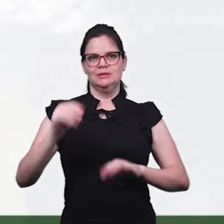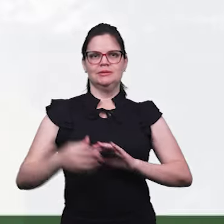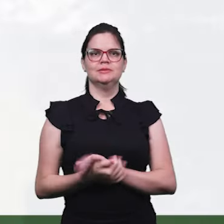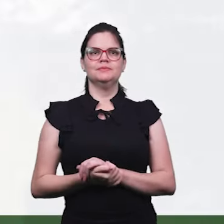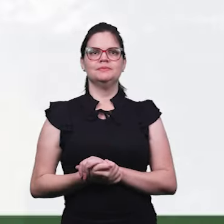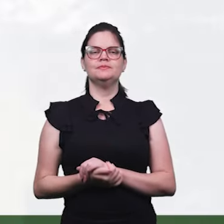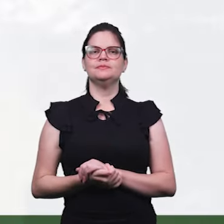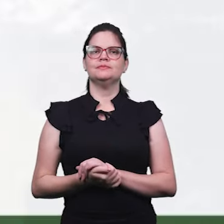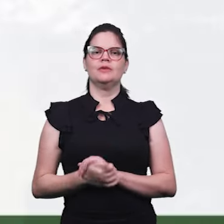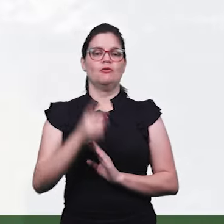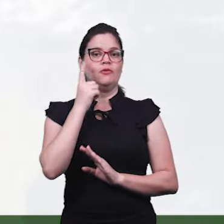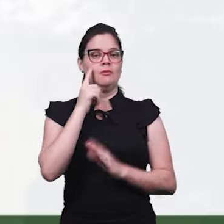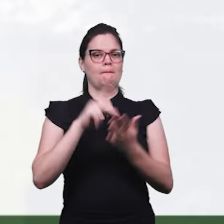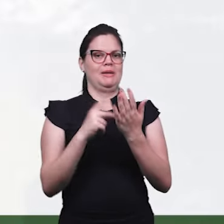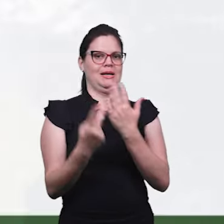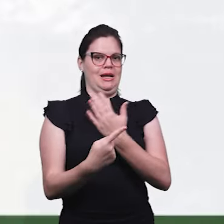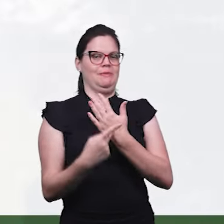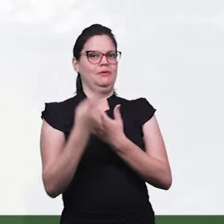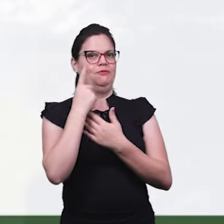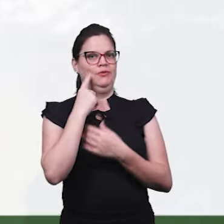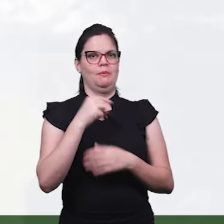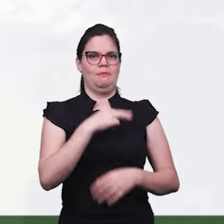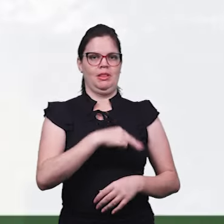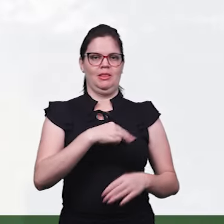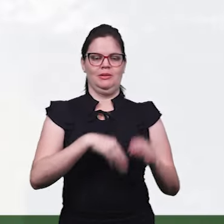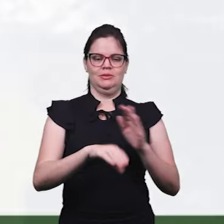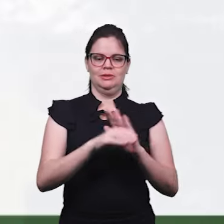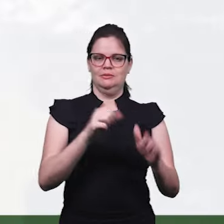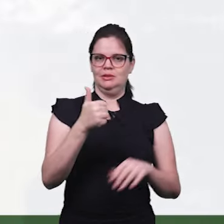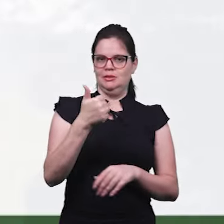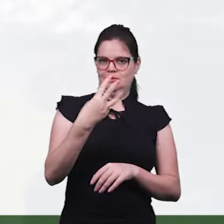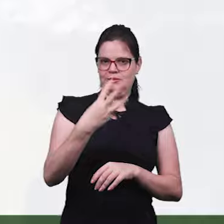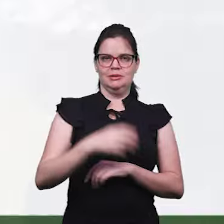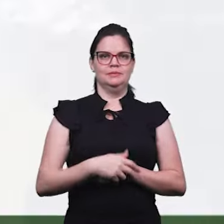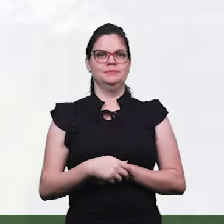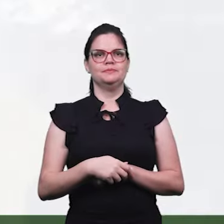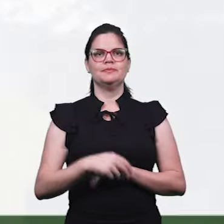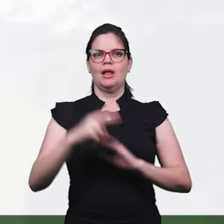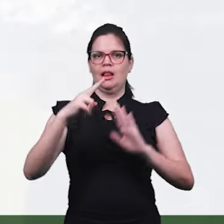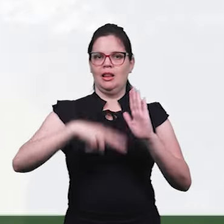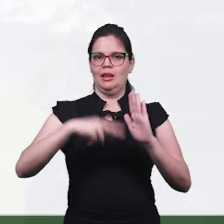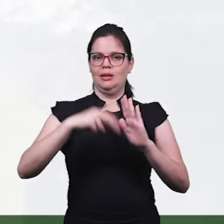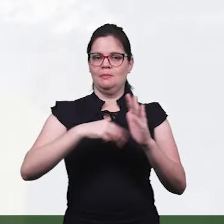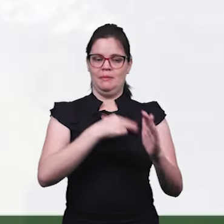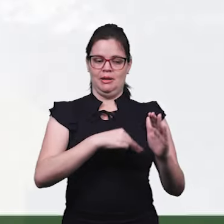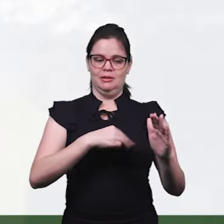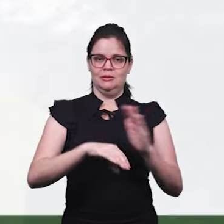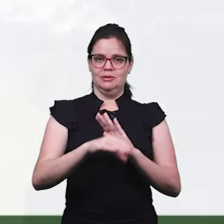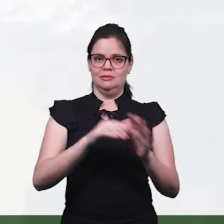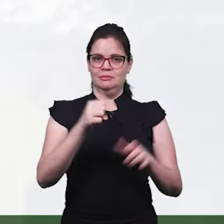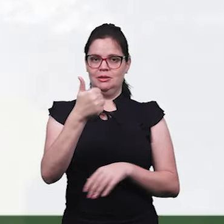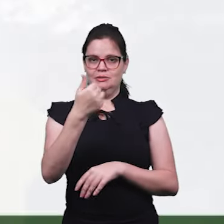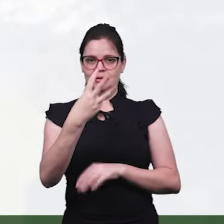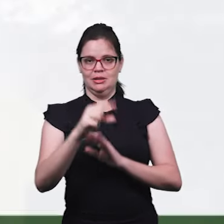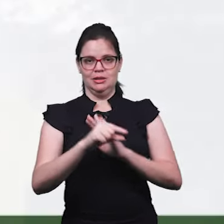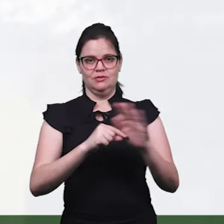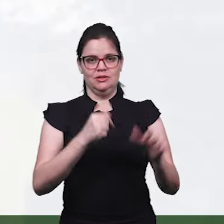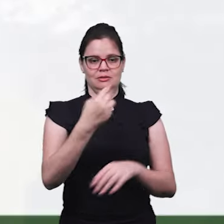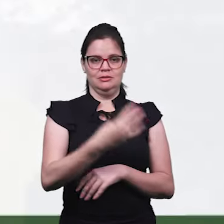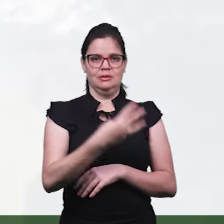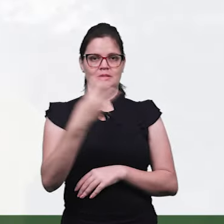lá. Lendo Mateus capítulo 13, versículo 33, comparado com Marcos capítulo 8, versículo